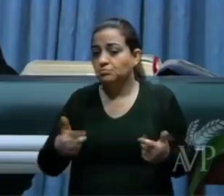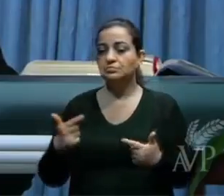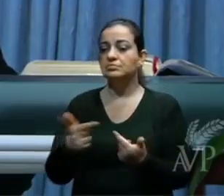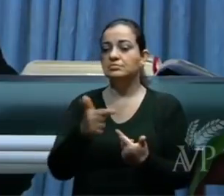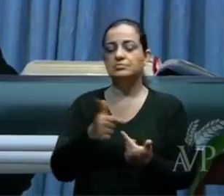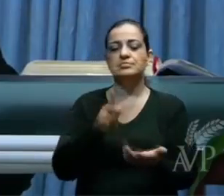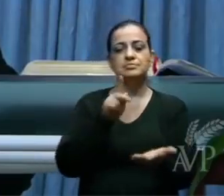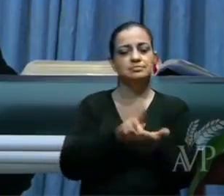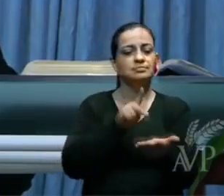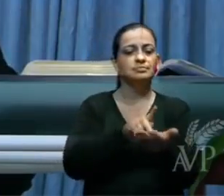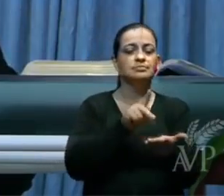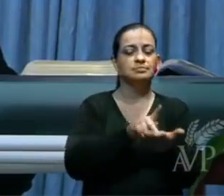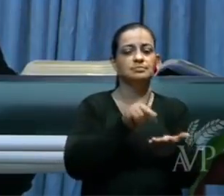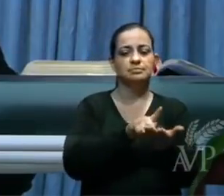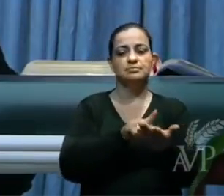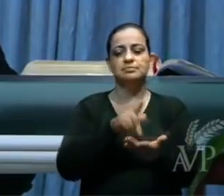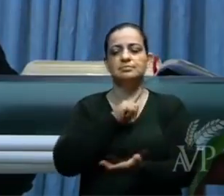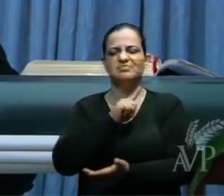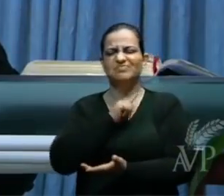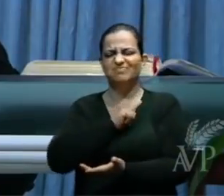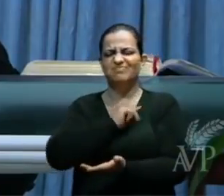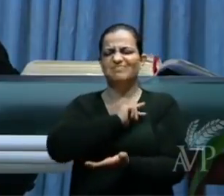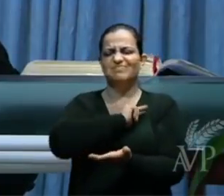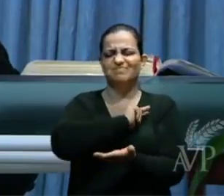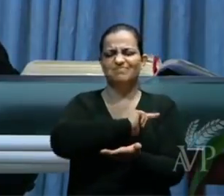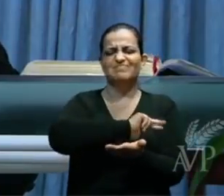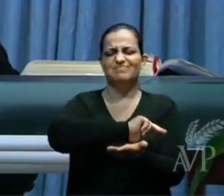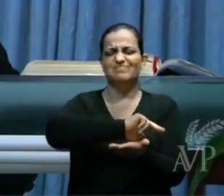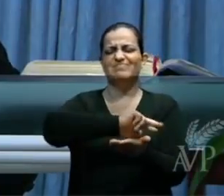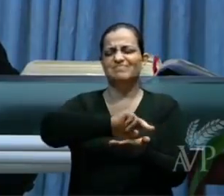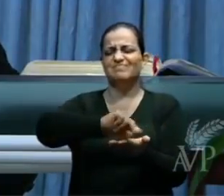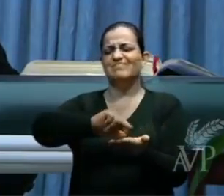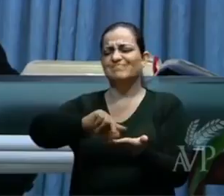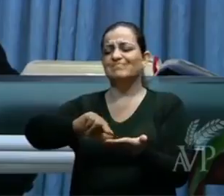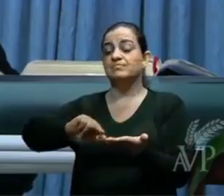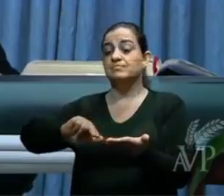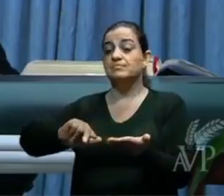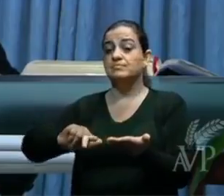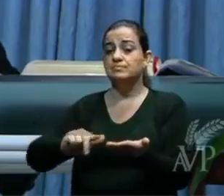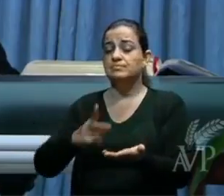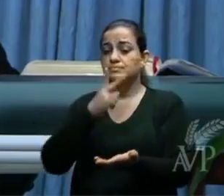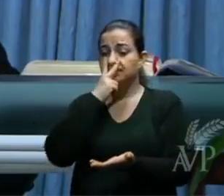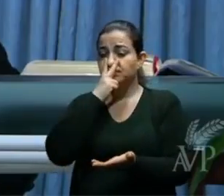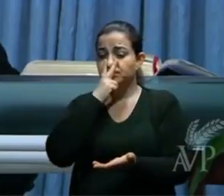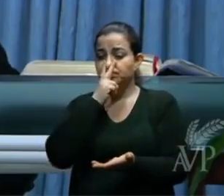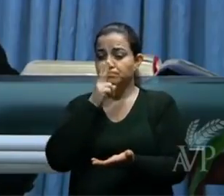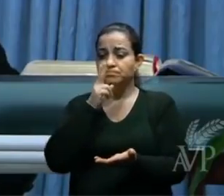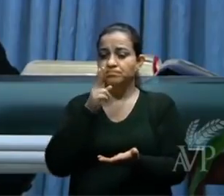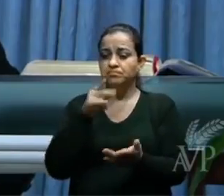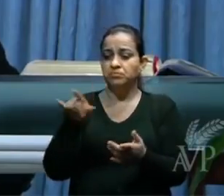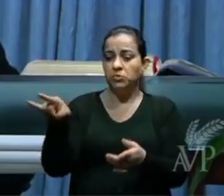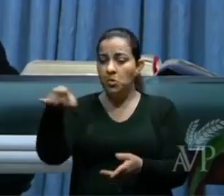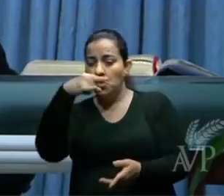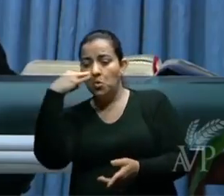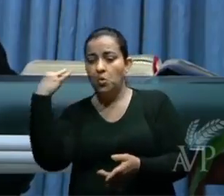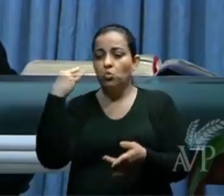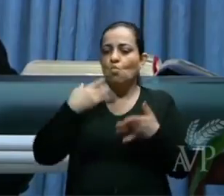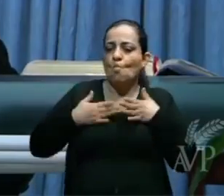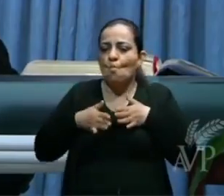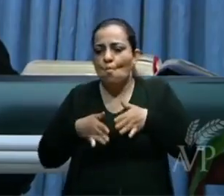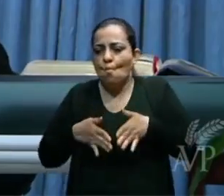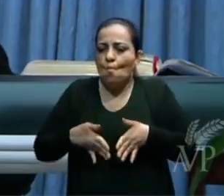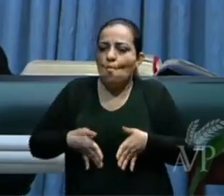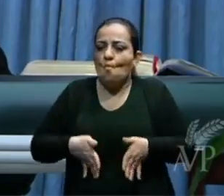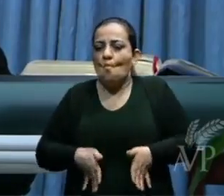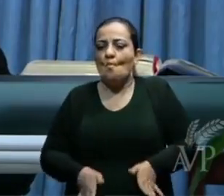na verdade que existe muitas vestes sensuais coladas no